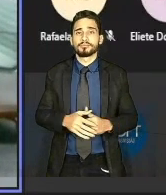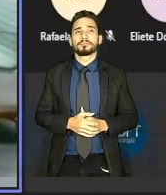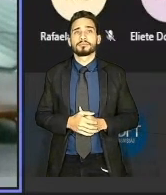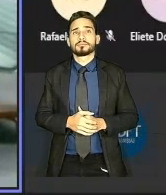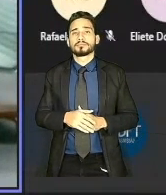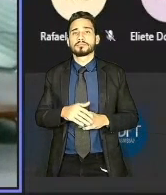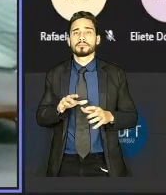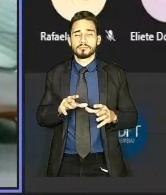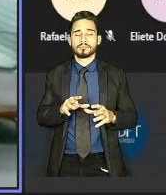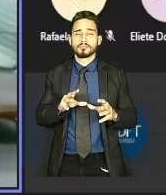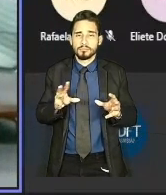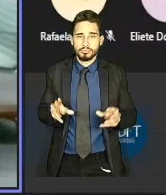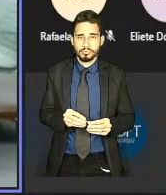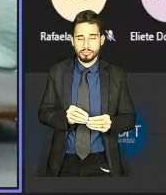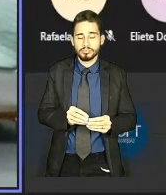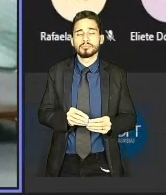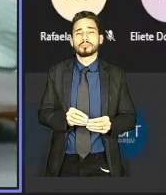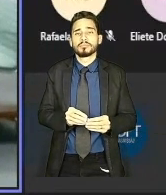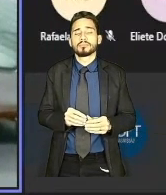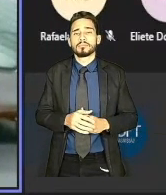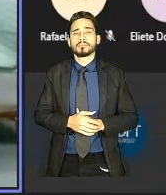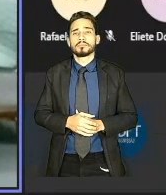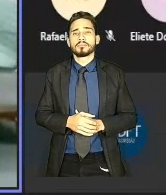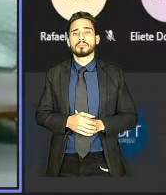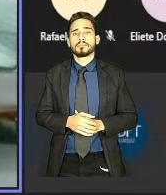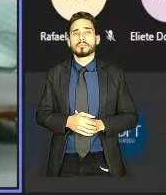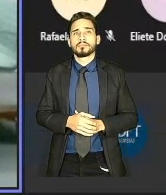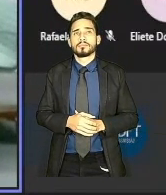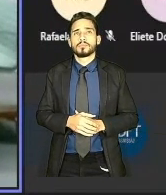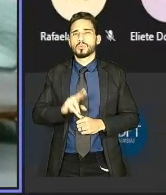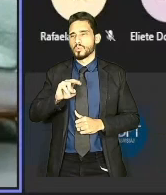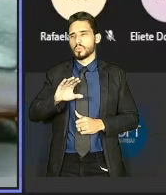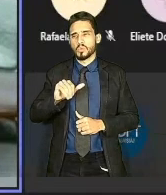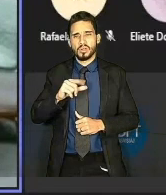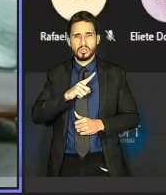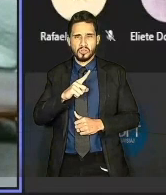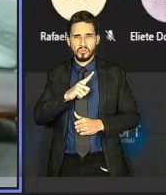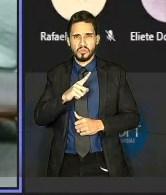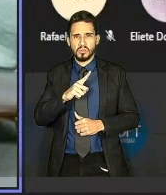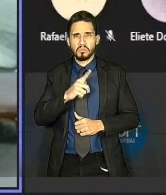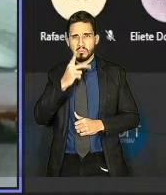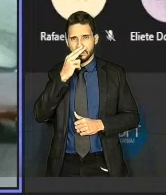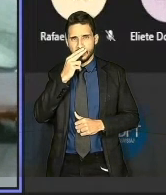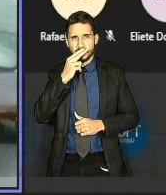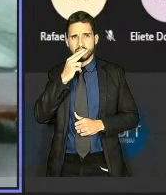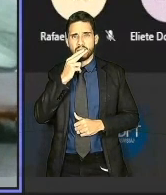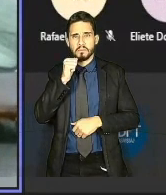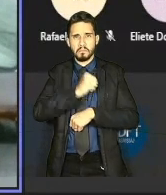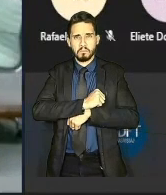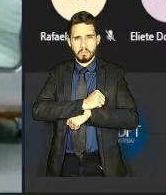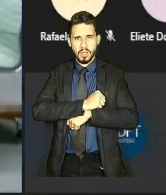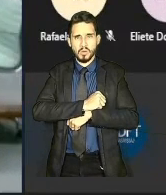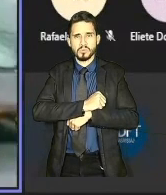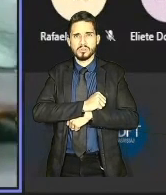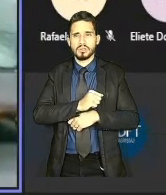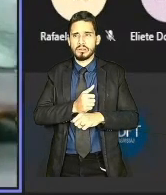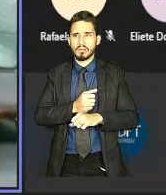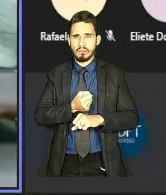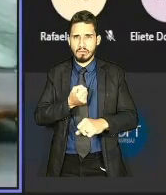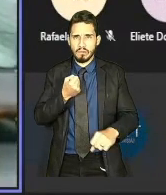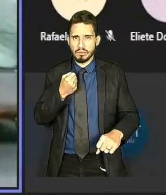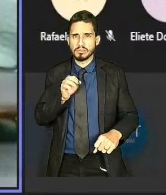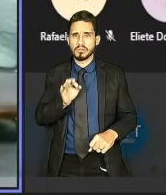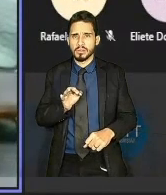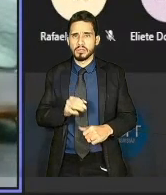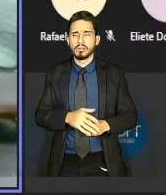A nossa pauta se esgotou com esses julgamentos. Aliás, acho que nunca tivemos uma pauta